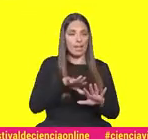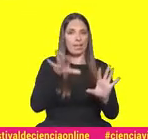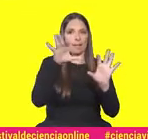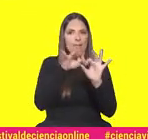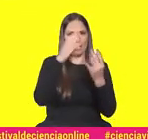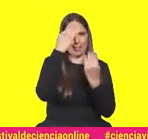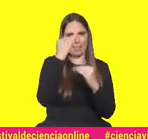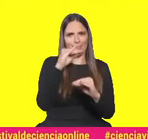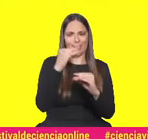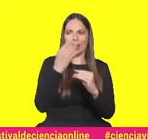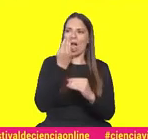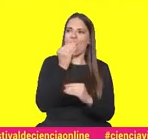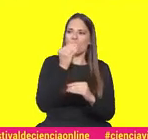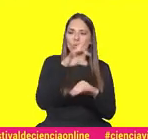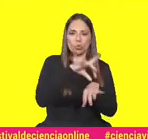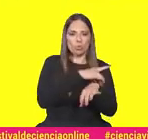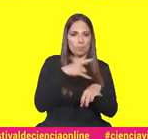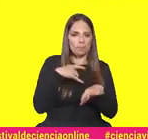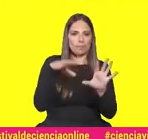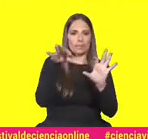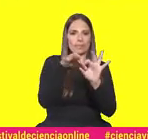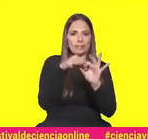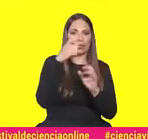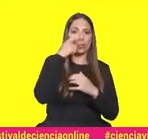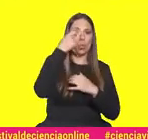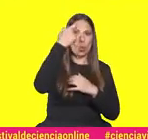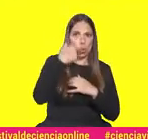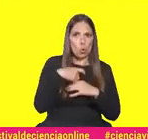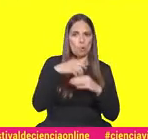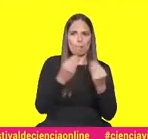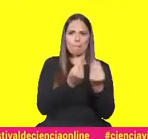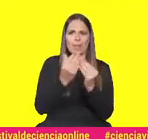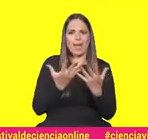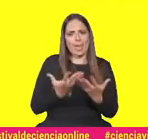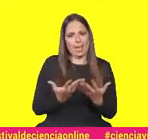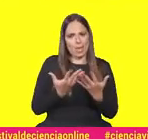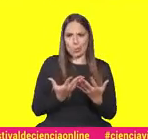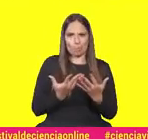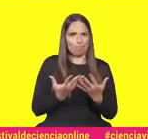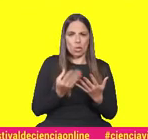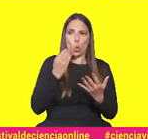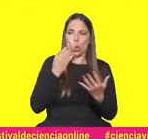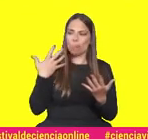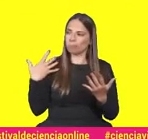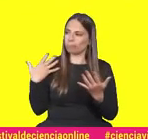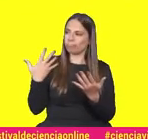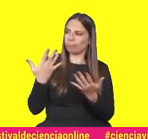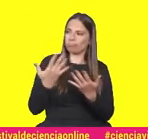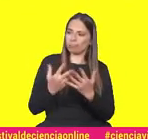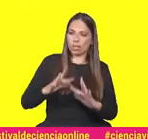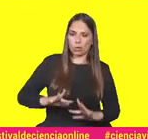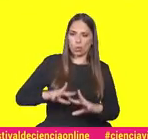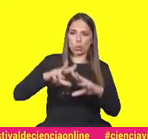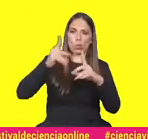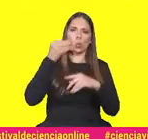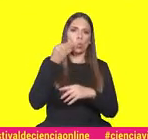para ensinar alunos de medicina sobre o corpo humano, mas não de uma maneira de atual, mas como é que chegou aqui, como é que o corpo humano evoluiu, o que